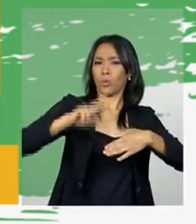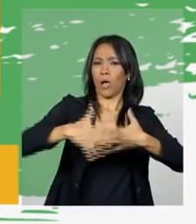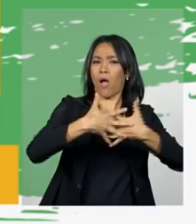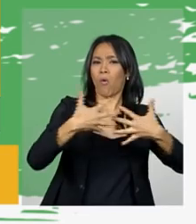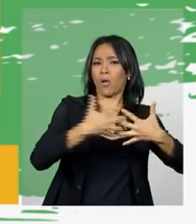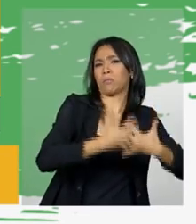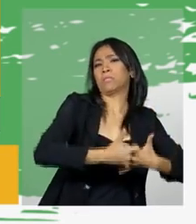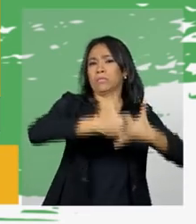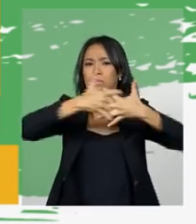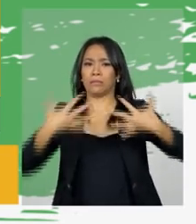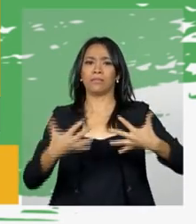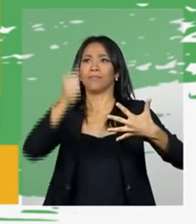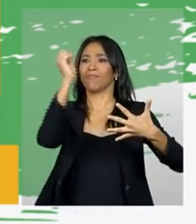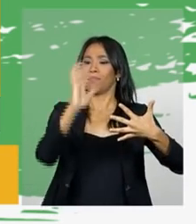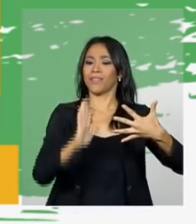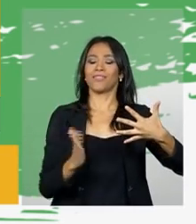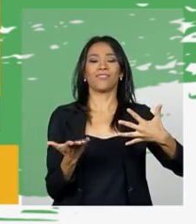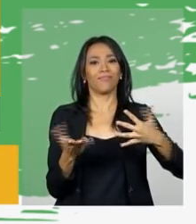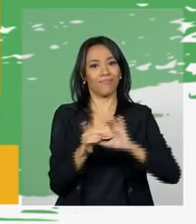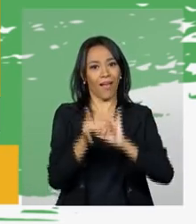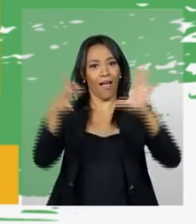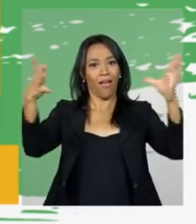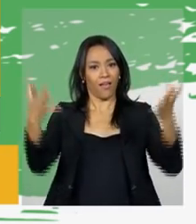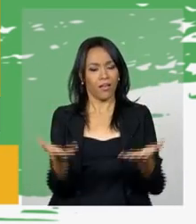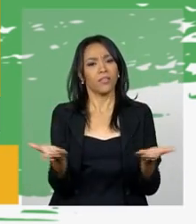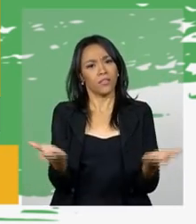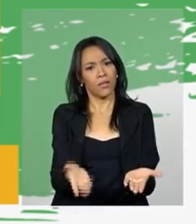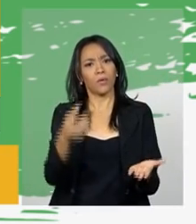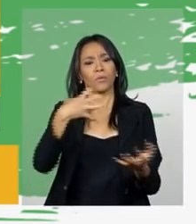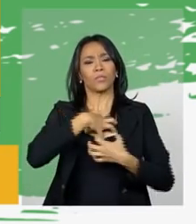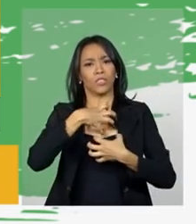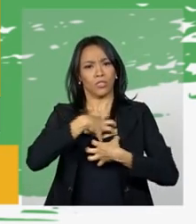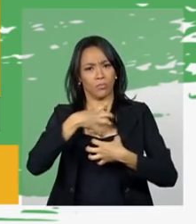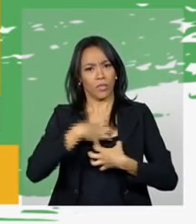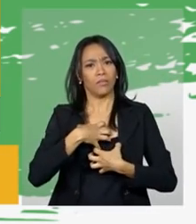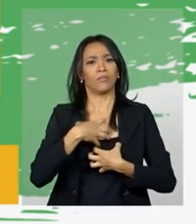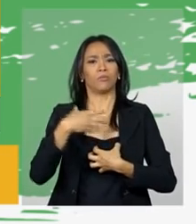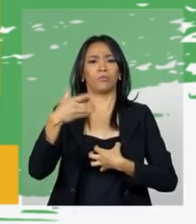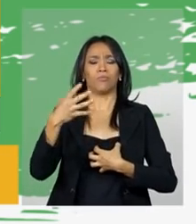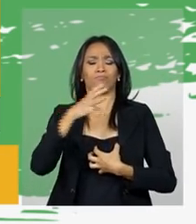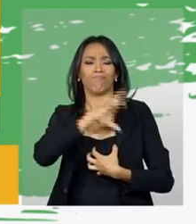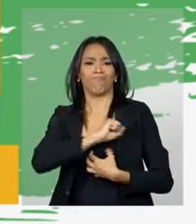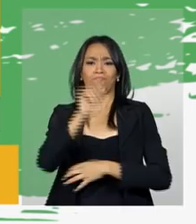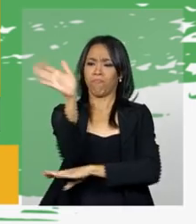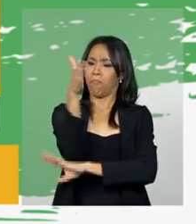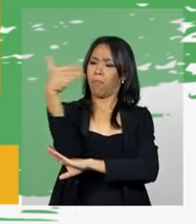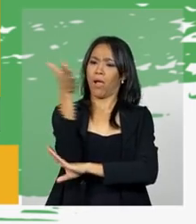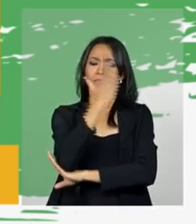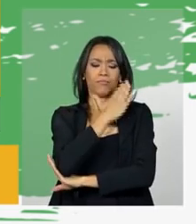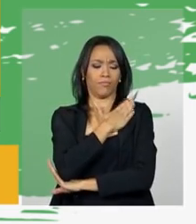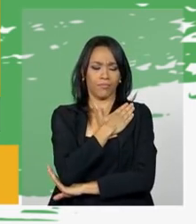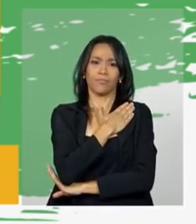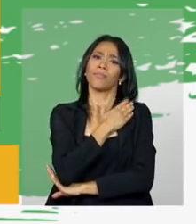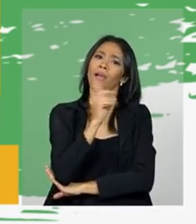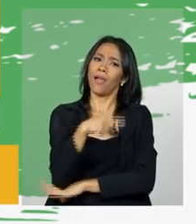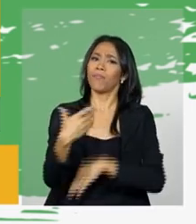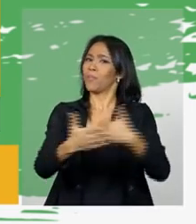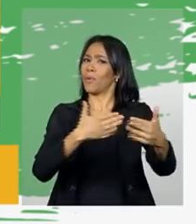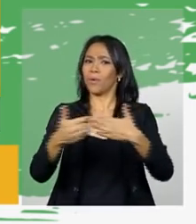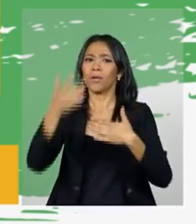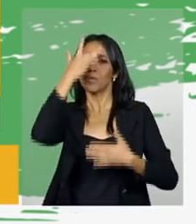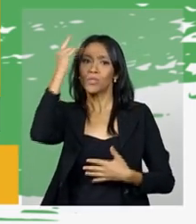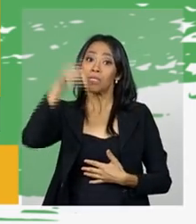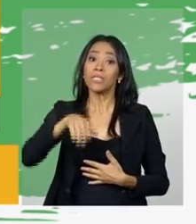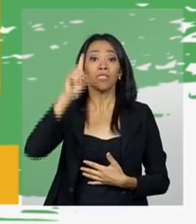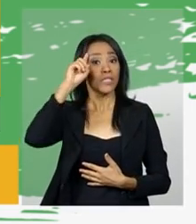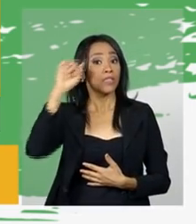dita. Então, patriotismo, civismo, nacionalismo são valores que são exaltados bastante por qualquer brasileiro nessa